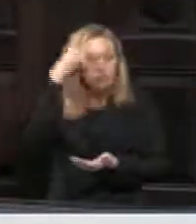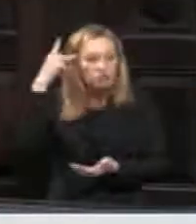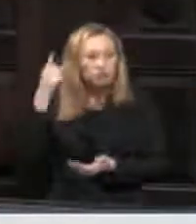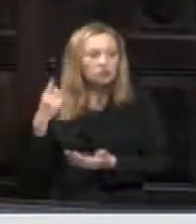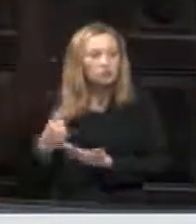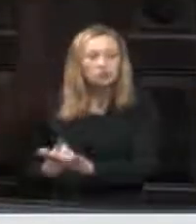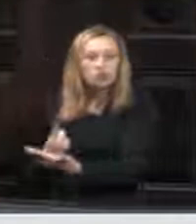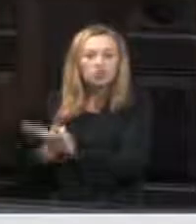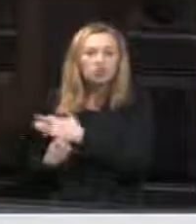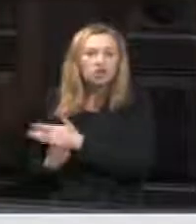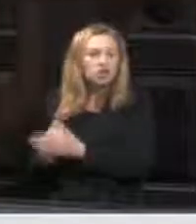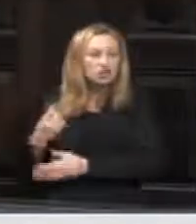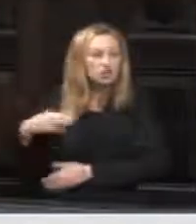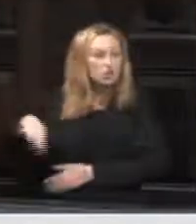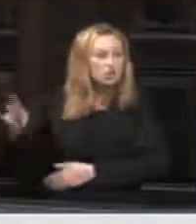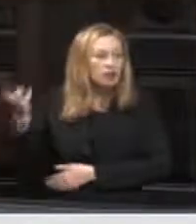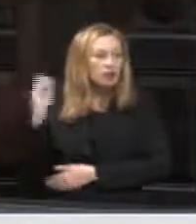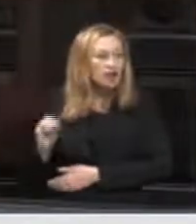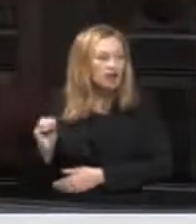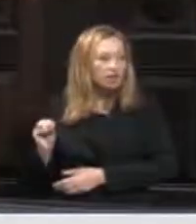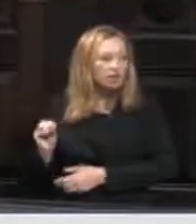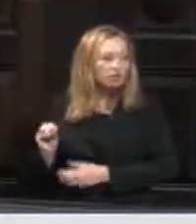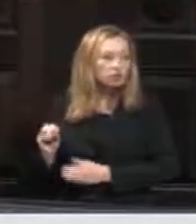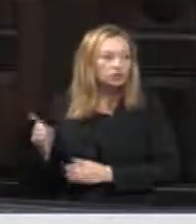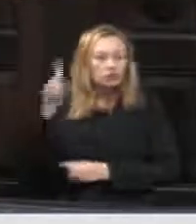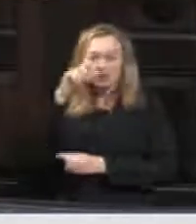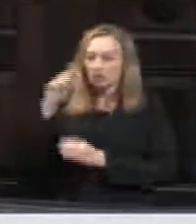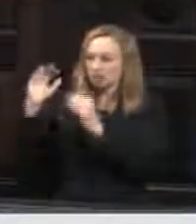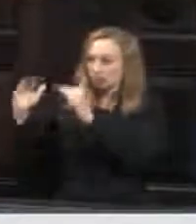mercado é o seu Deus e soberano,